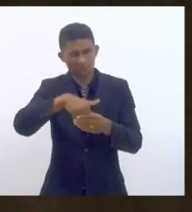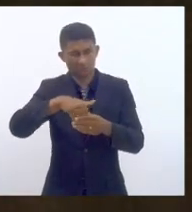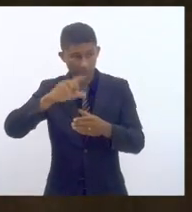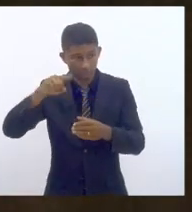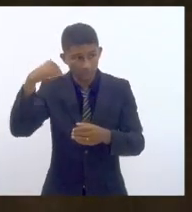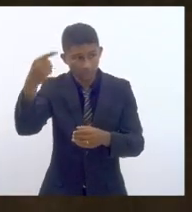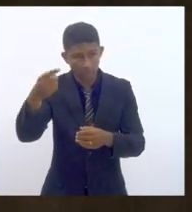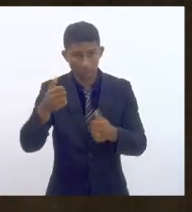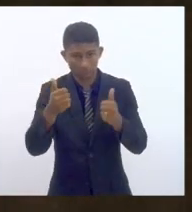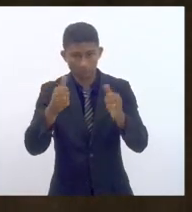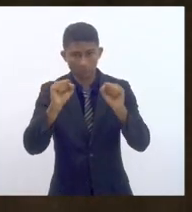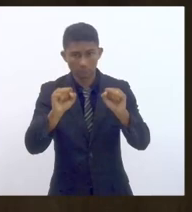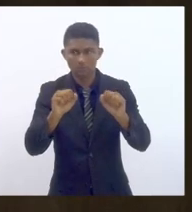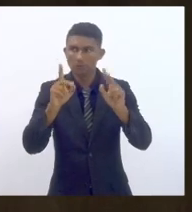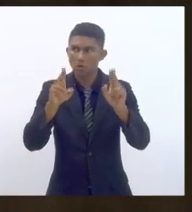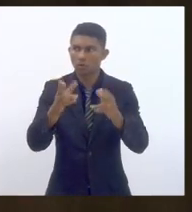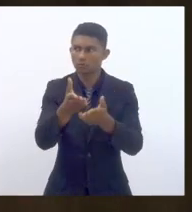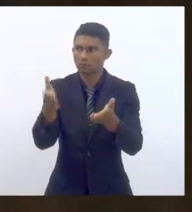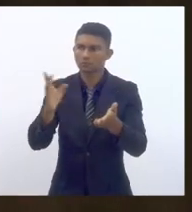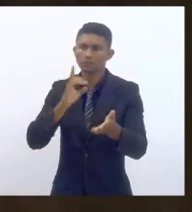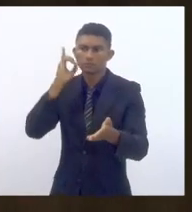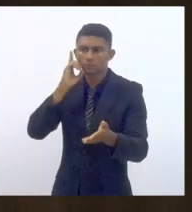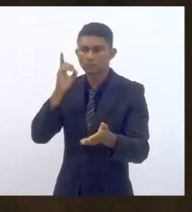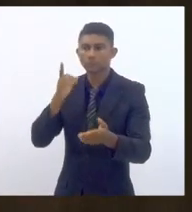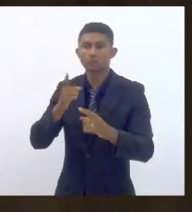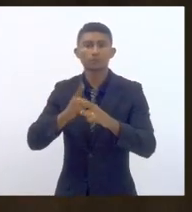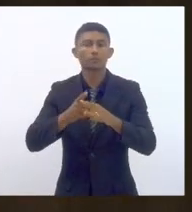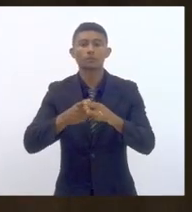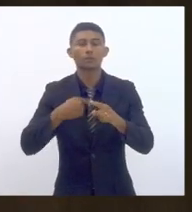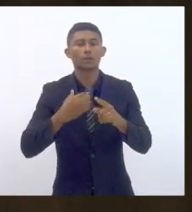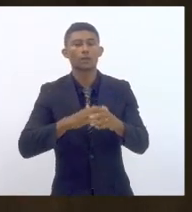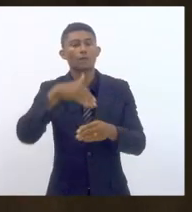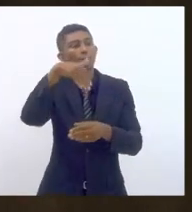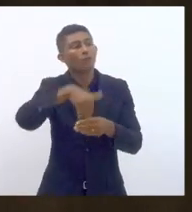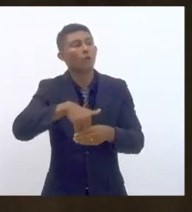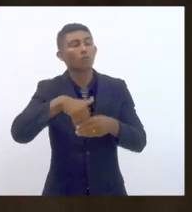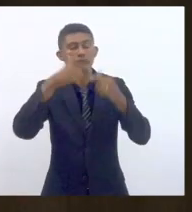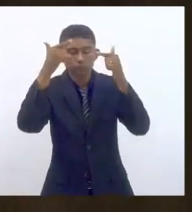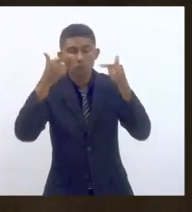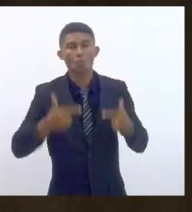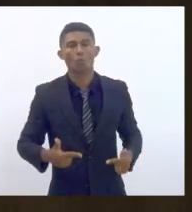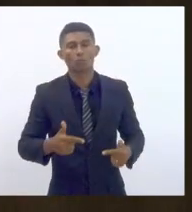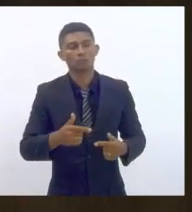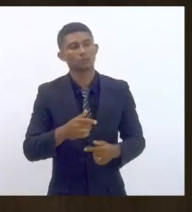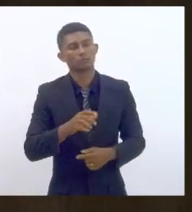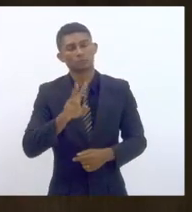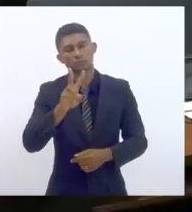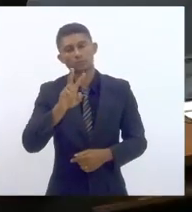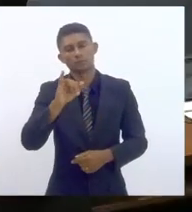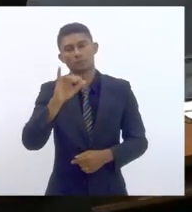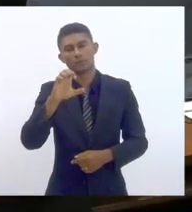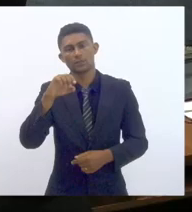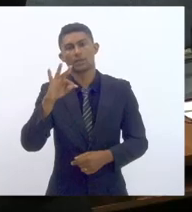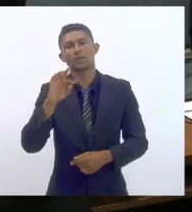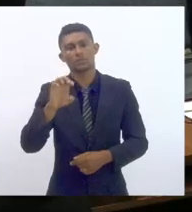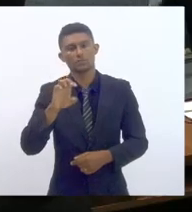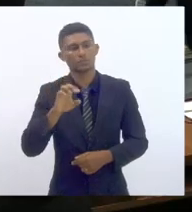alguns deputados deixaram, presidente André? Eu voto abstenção no Vicente Loureiro. Tá bom?